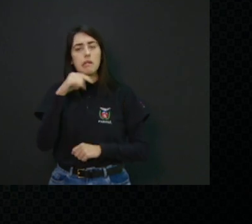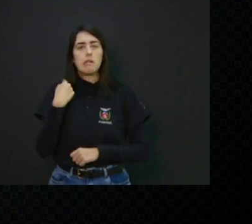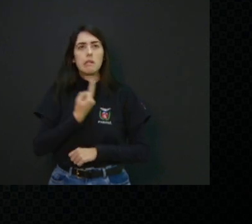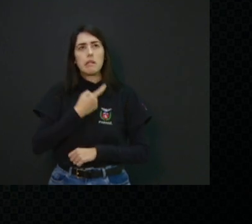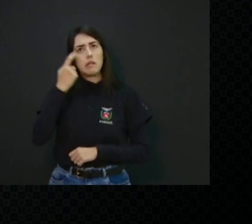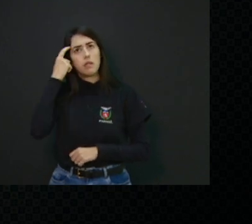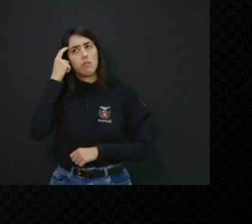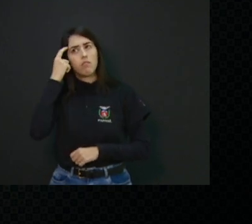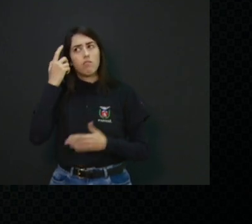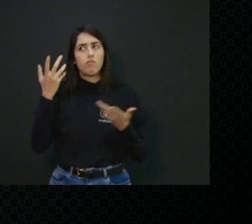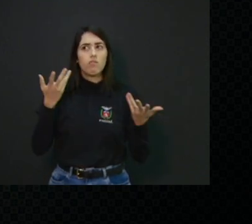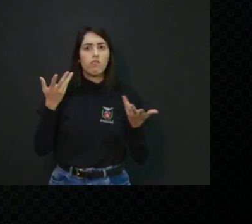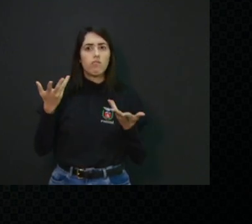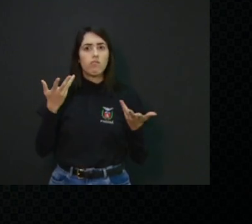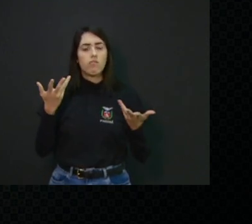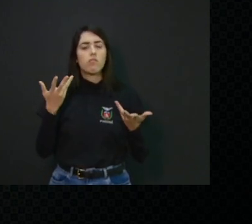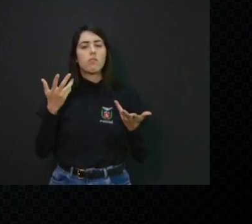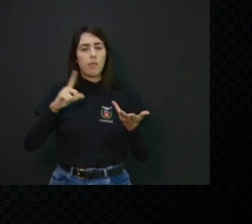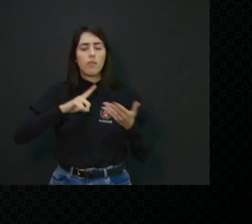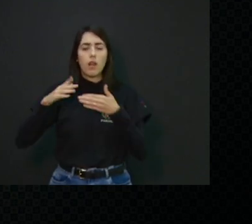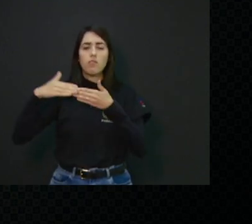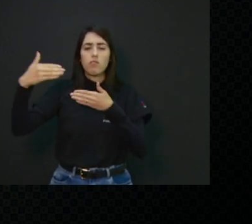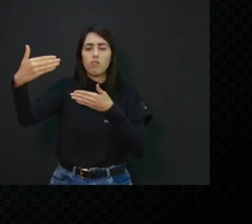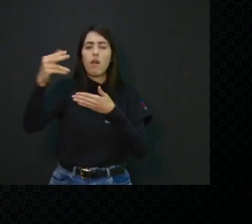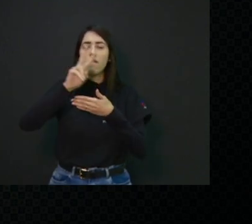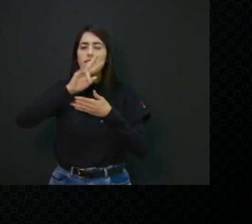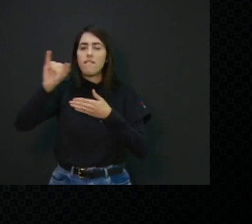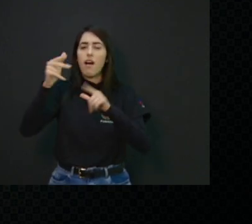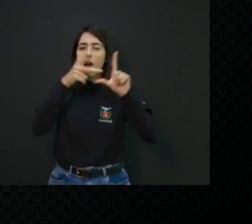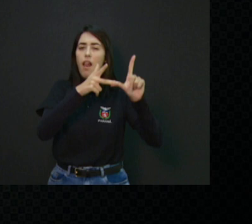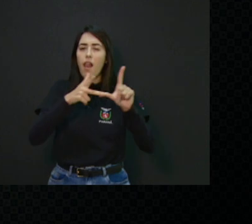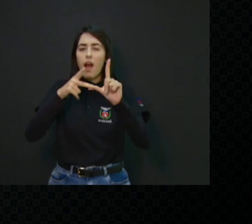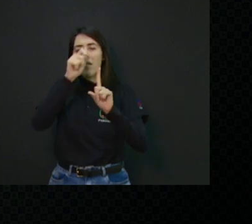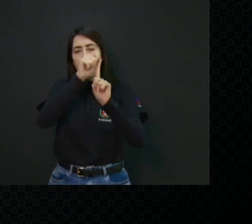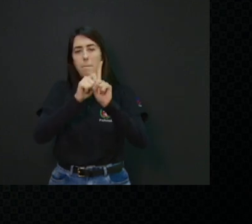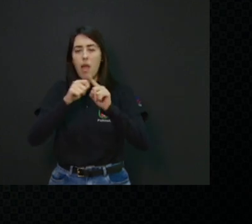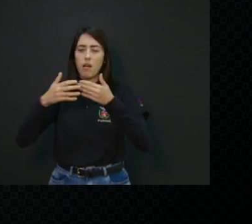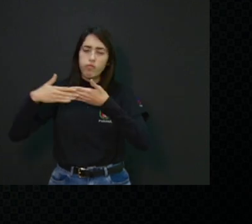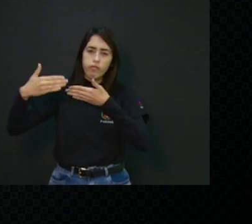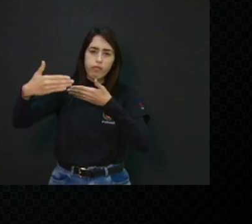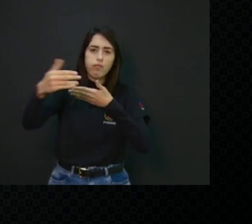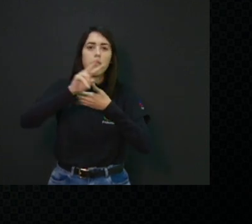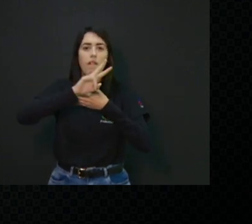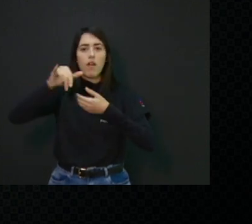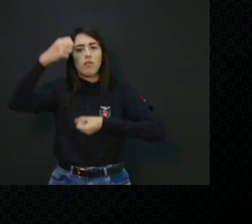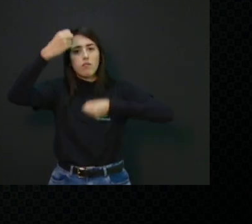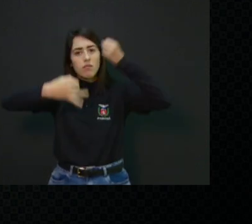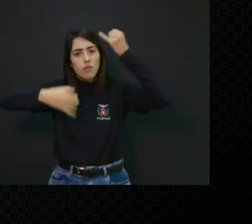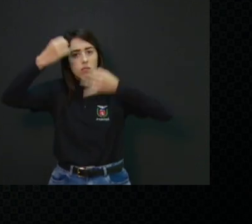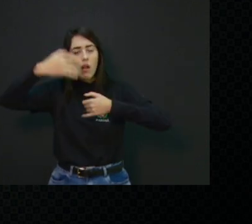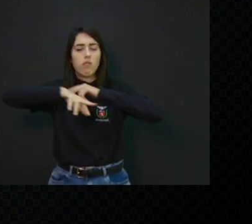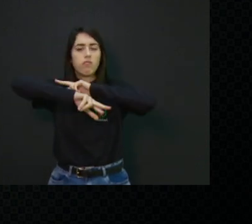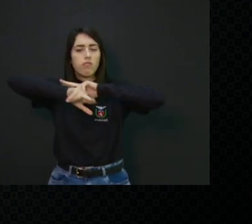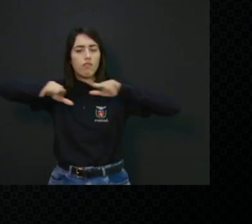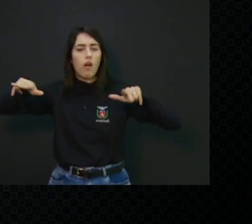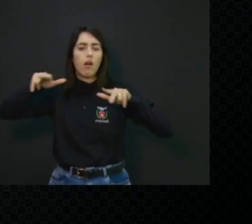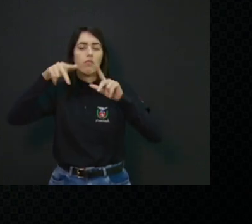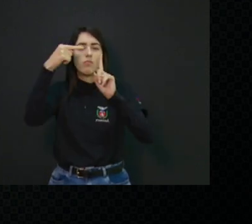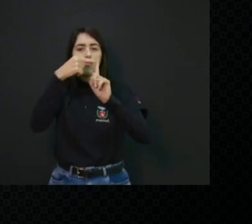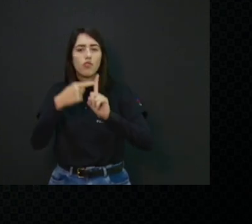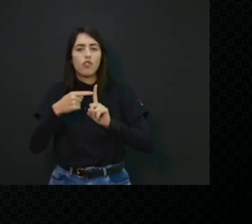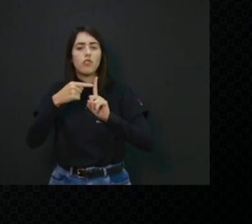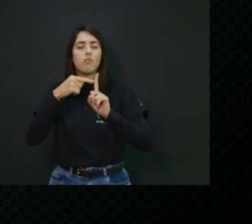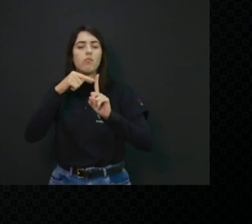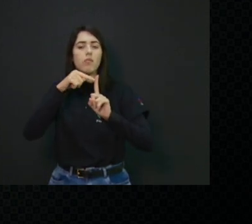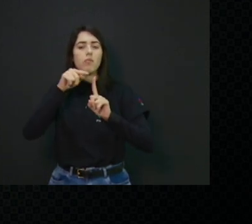gente vai trabalhar, a gente vai ter lives durante o mês todo, né, e você vai trabalhar a questão do Van Dyck e tudo, mas o trabalho que ele